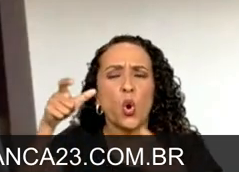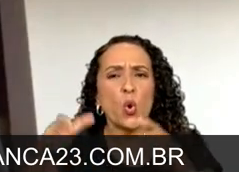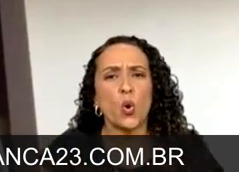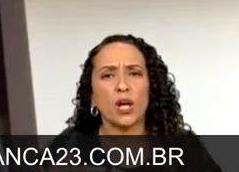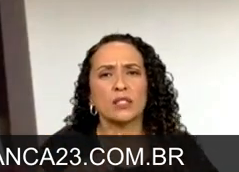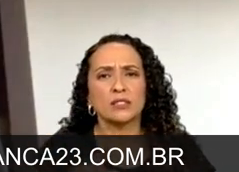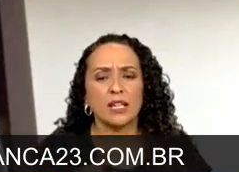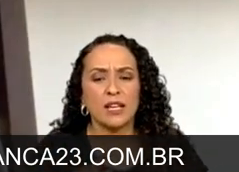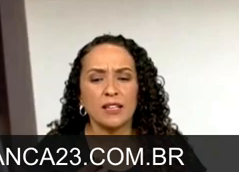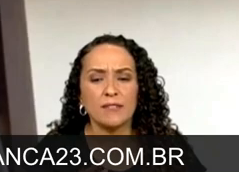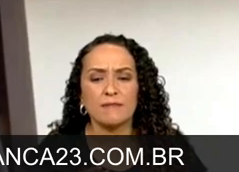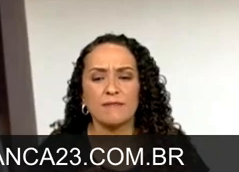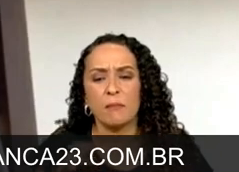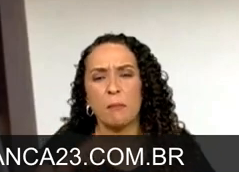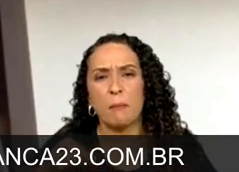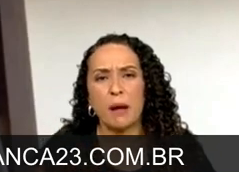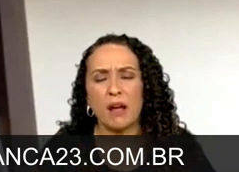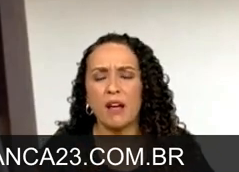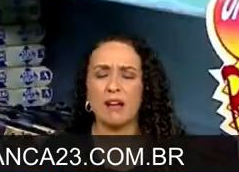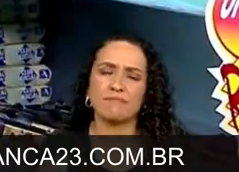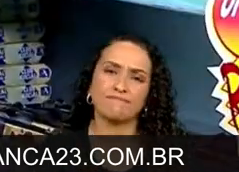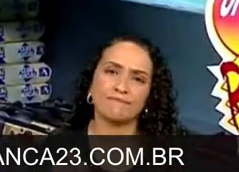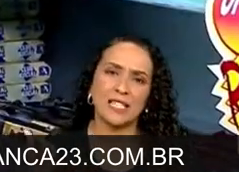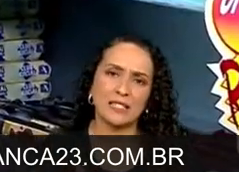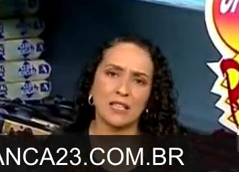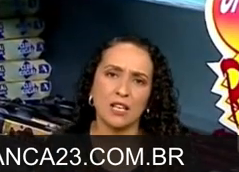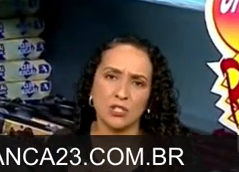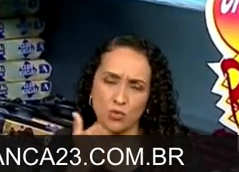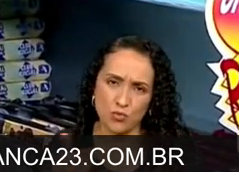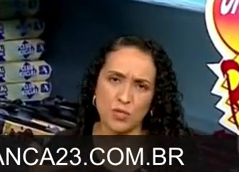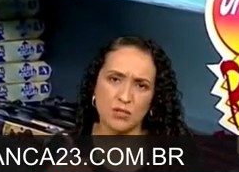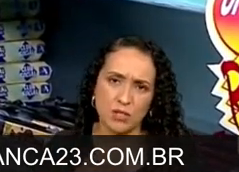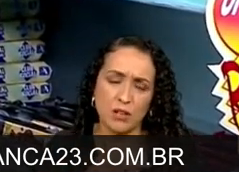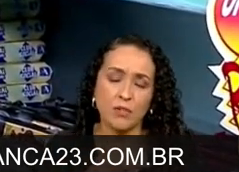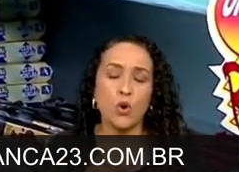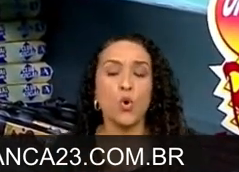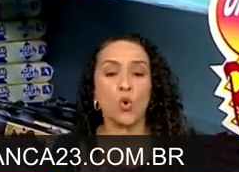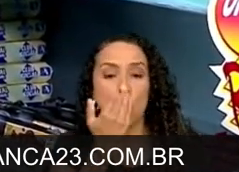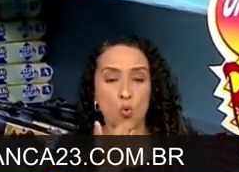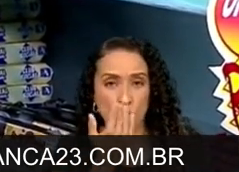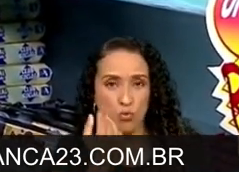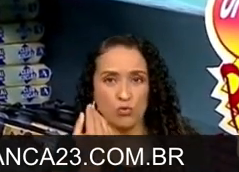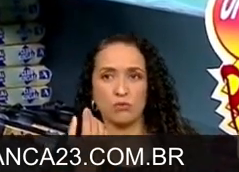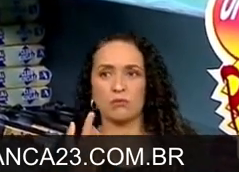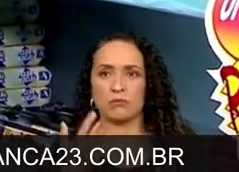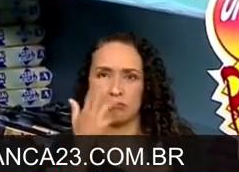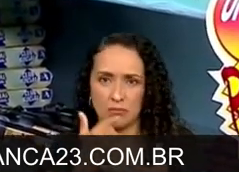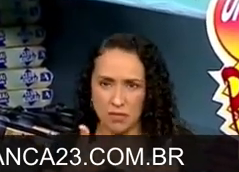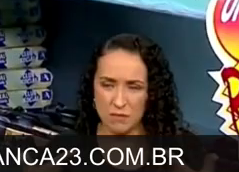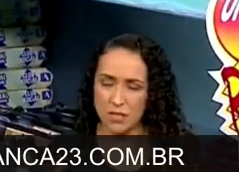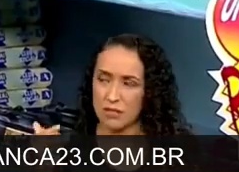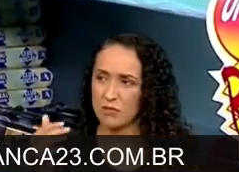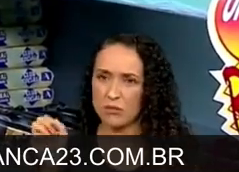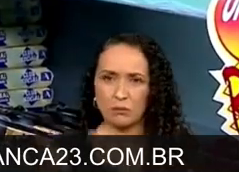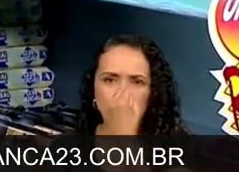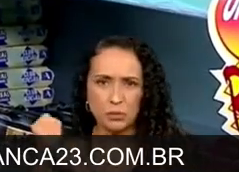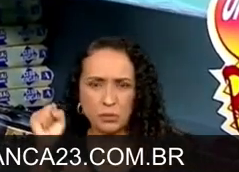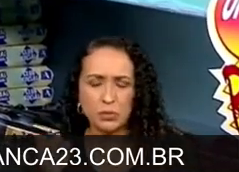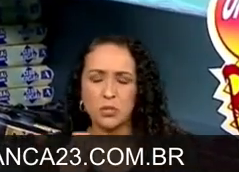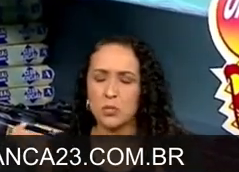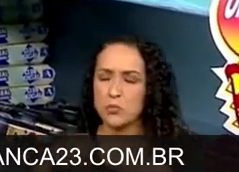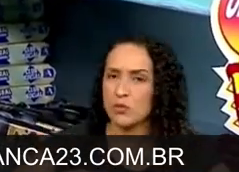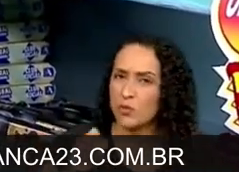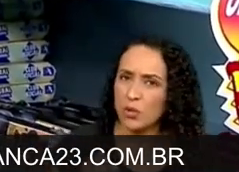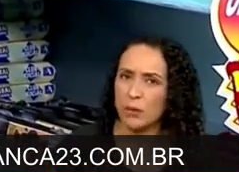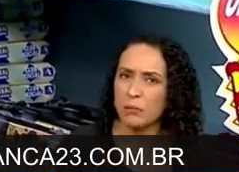tendo inequidade de acesso aos alimentos saudáveis. O consumo de alimentos ultraprocessados tem provocado aumento de casos de doenças